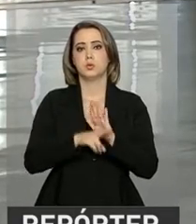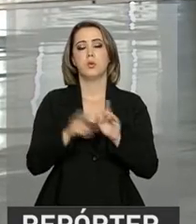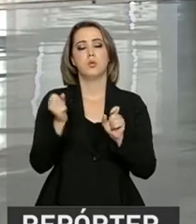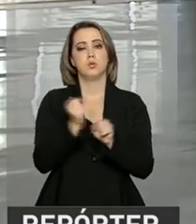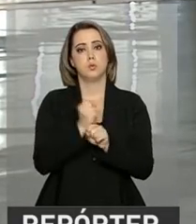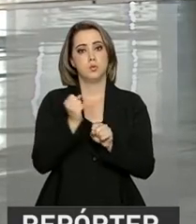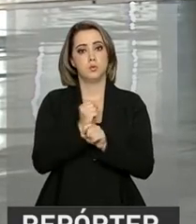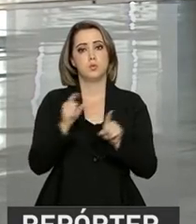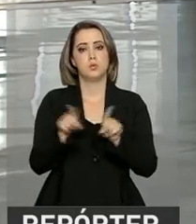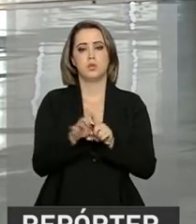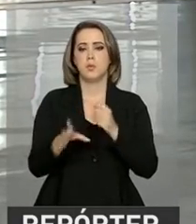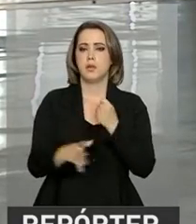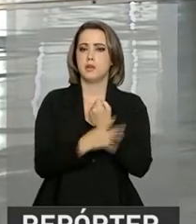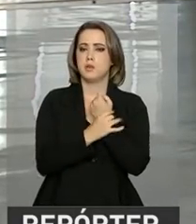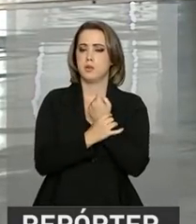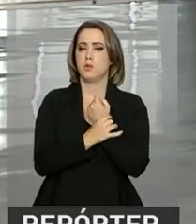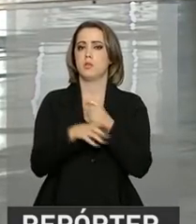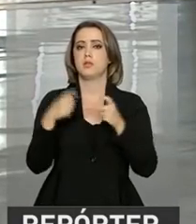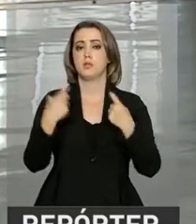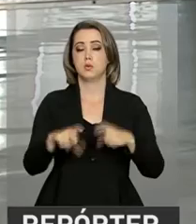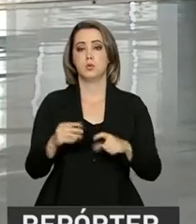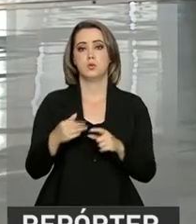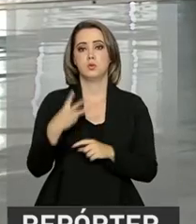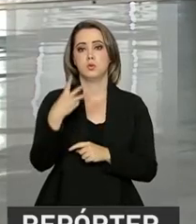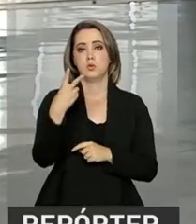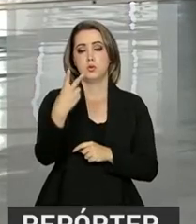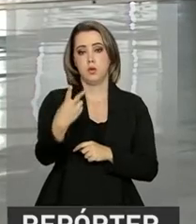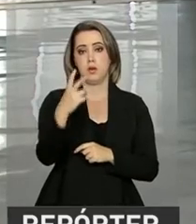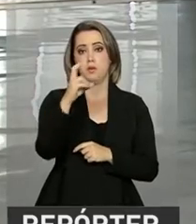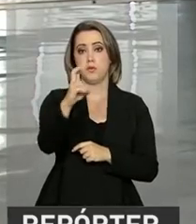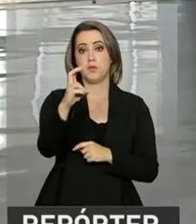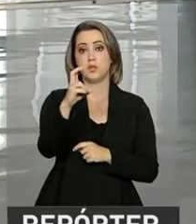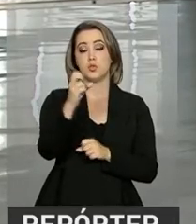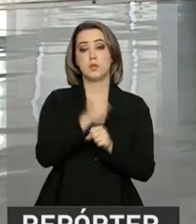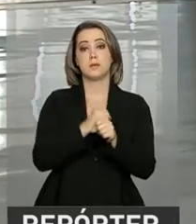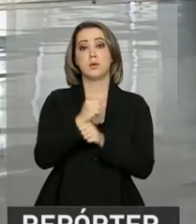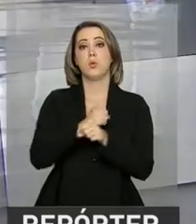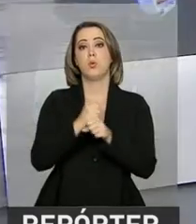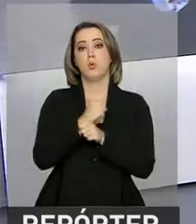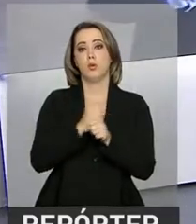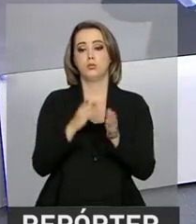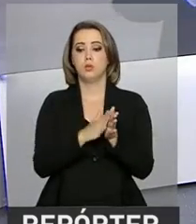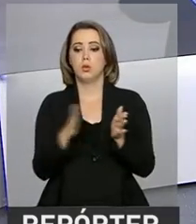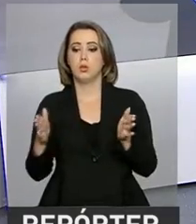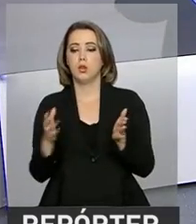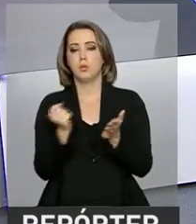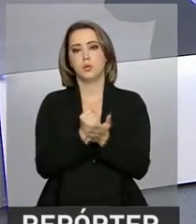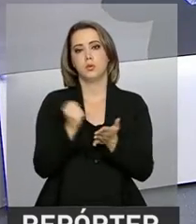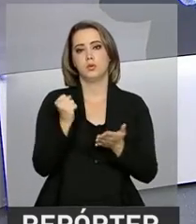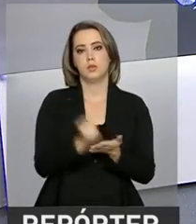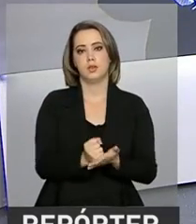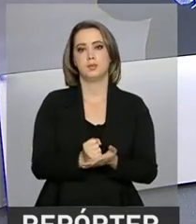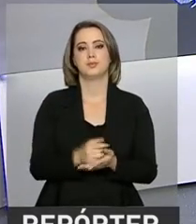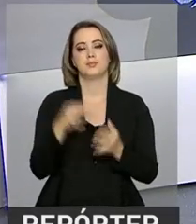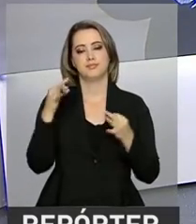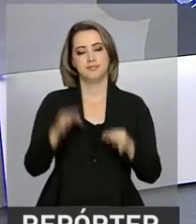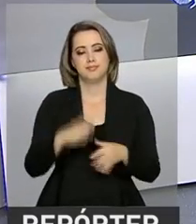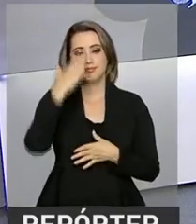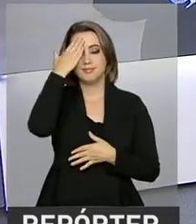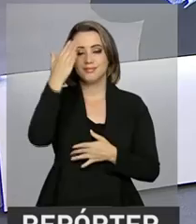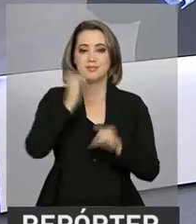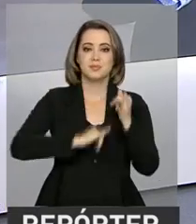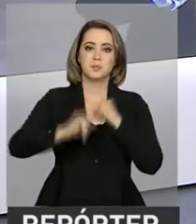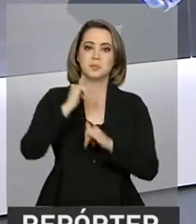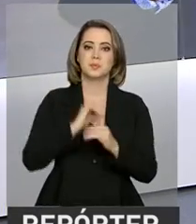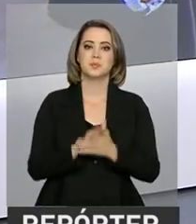e na segurança do local durante os próximos 25 anos tempo que dura o contrato roberto bolano obrigado por essas